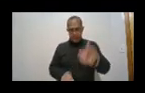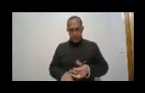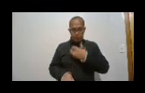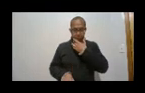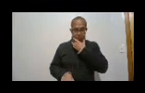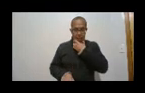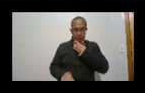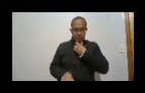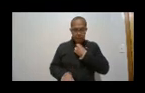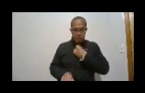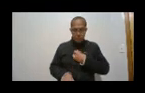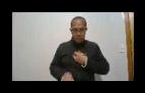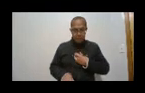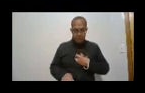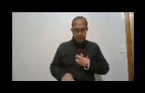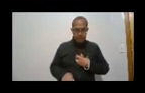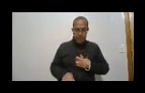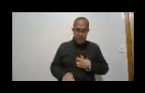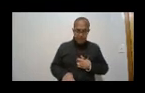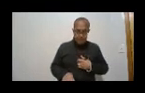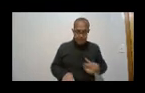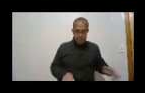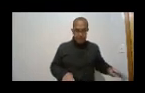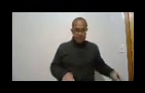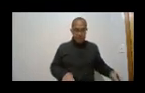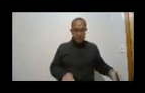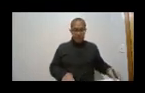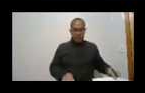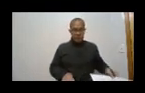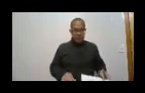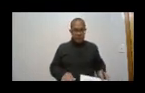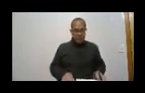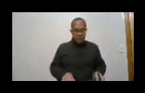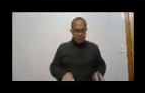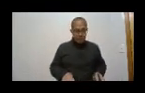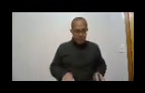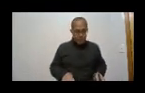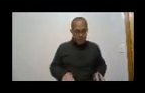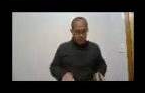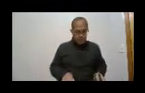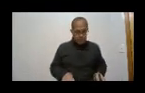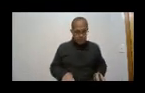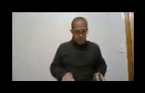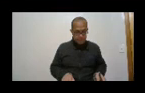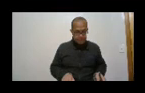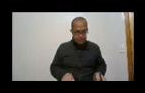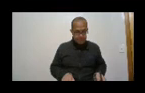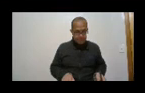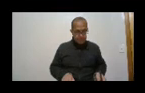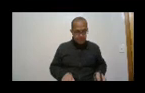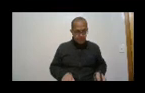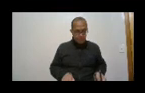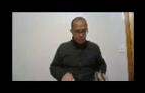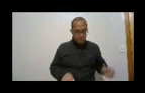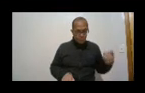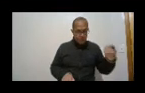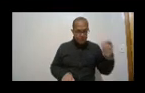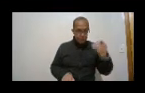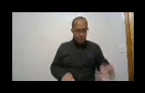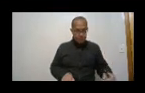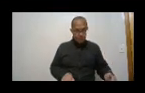como, por exemplo, a albumina, alfa-1 glicoproteína ácida, certo? E quando falamos de biotransformação,